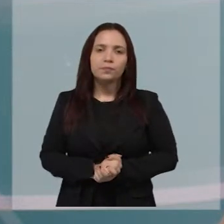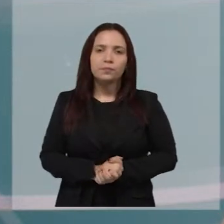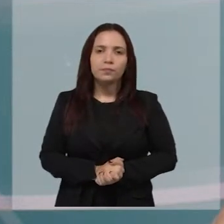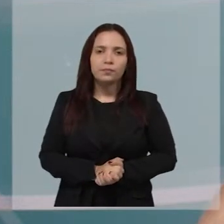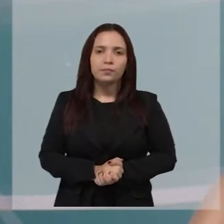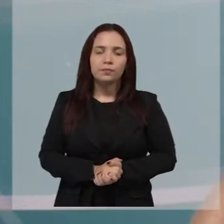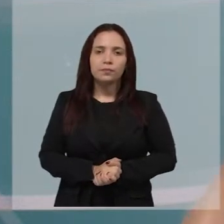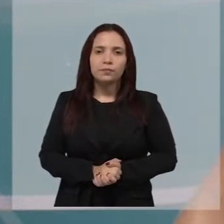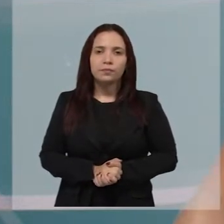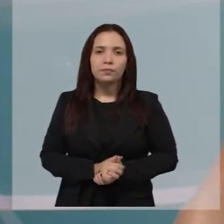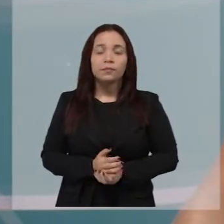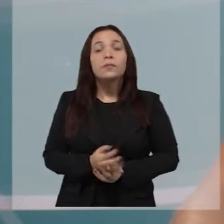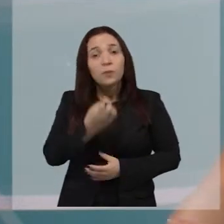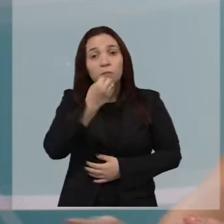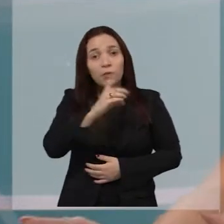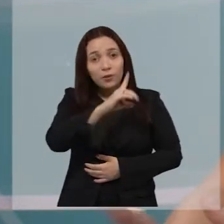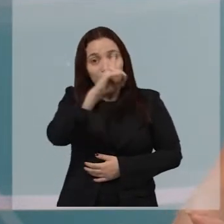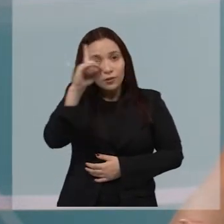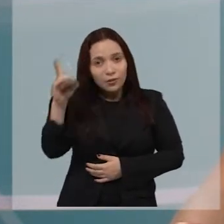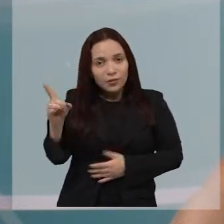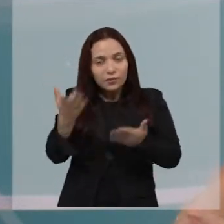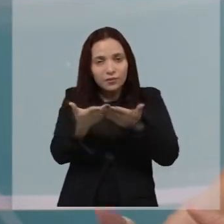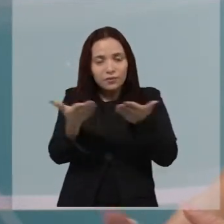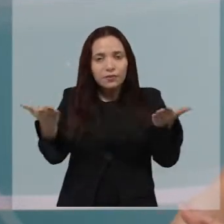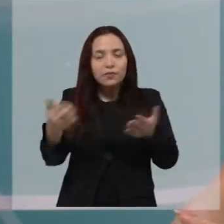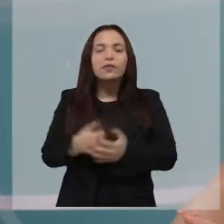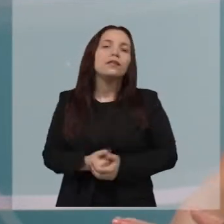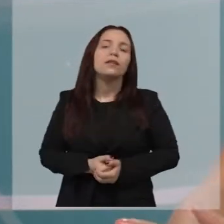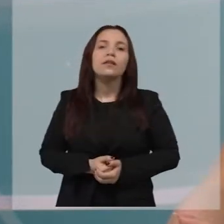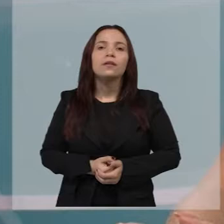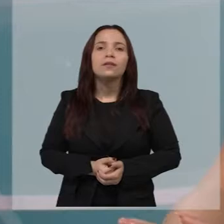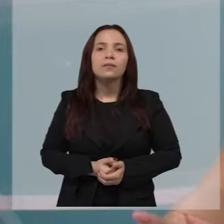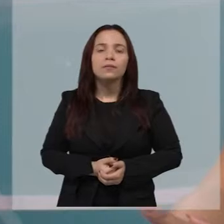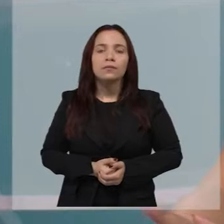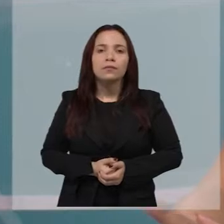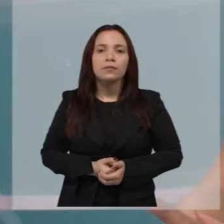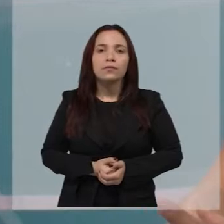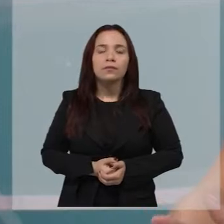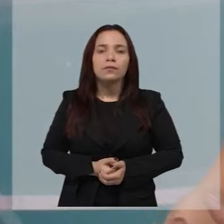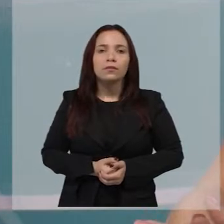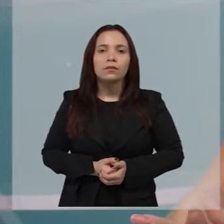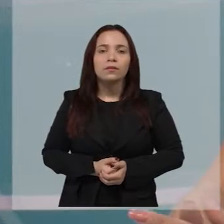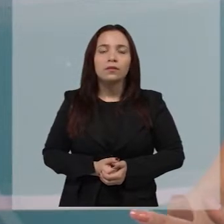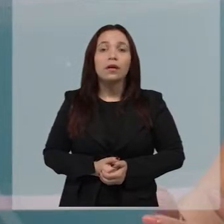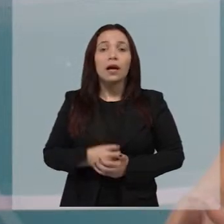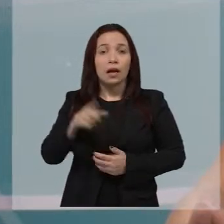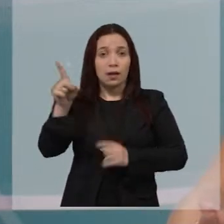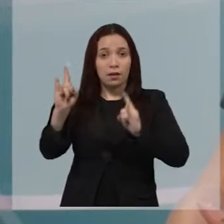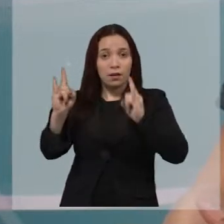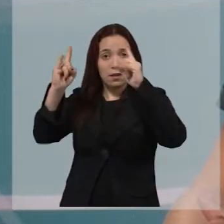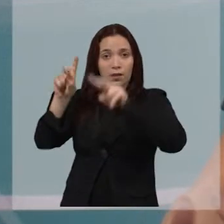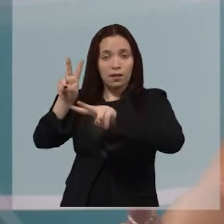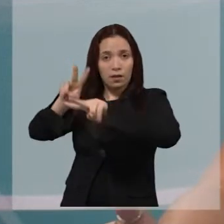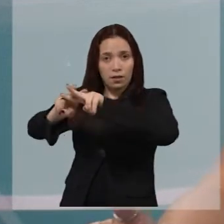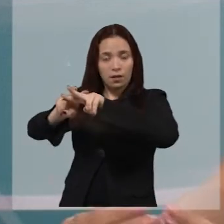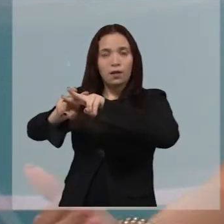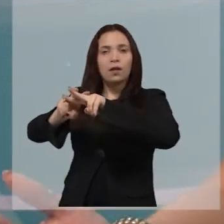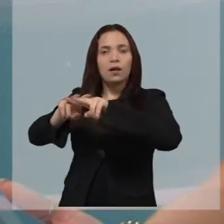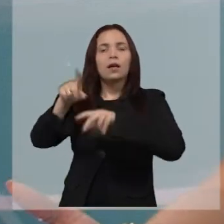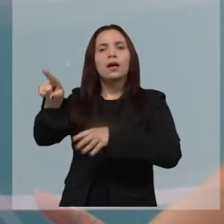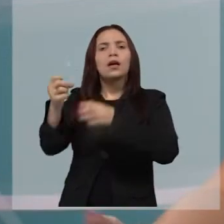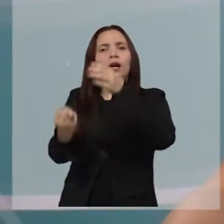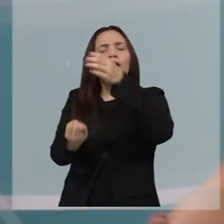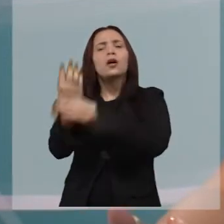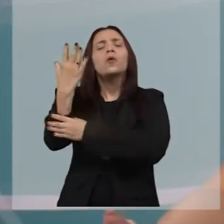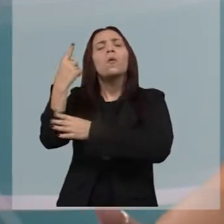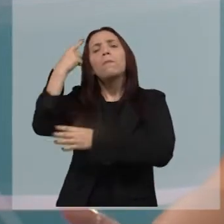Ok. Bom dia a todos. A unidade prisional Irmã Imelda, eu vou falar primeiro como é que ela